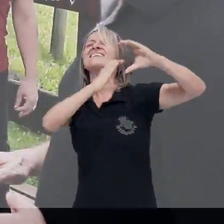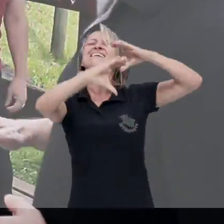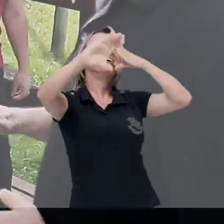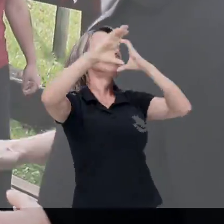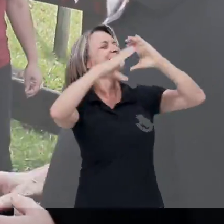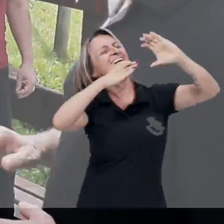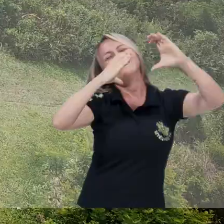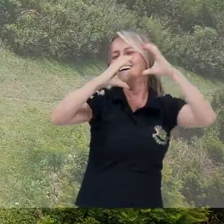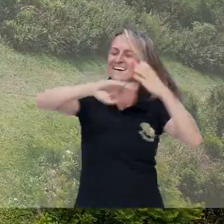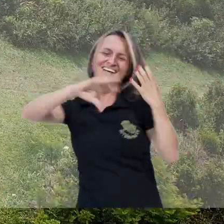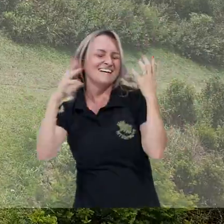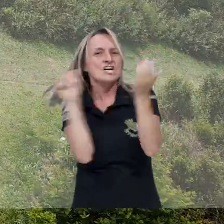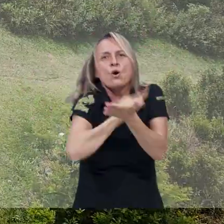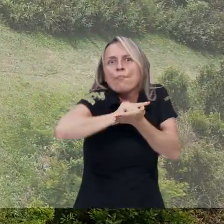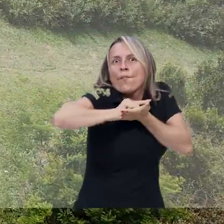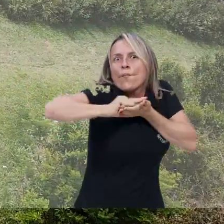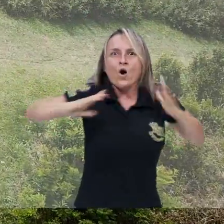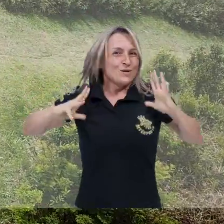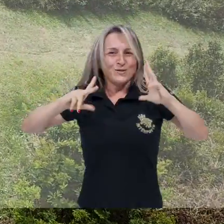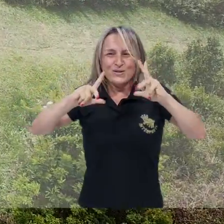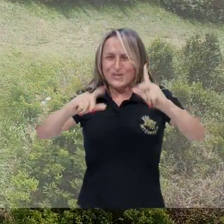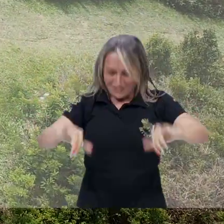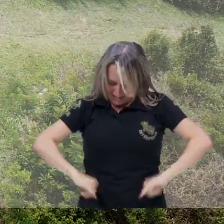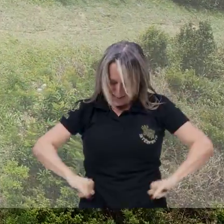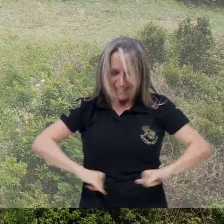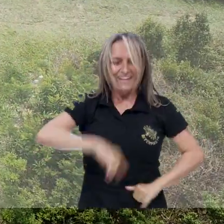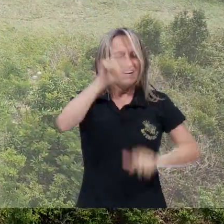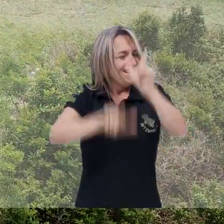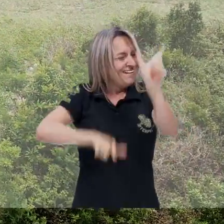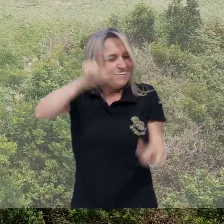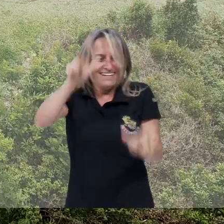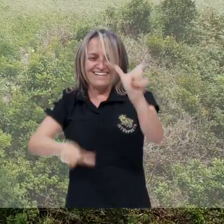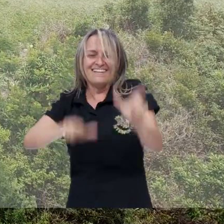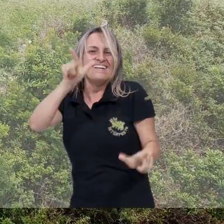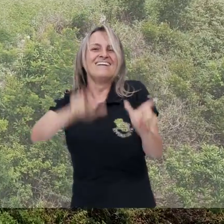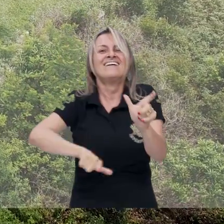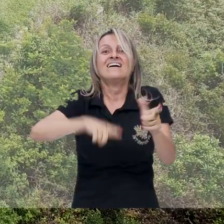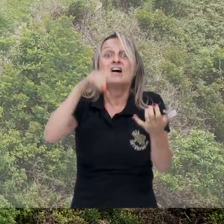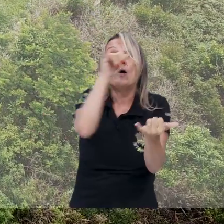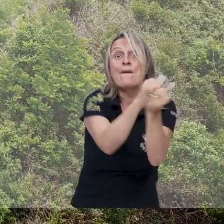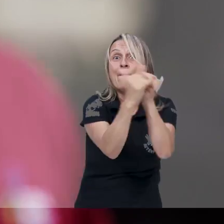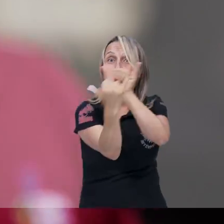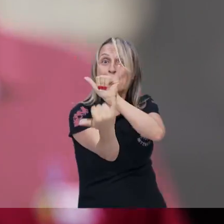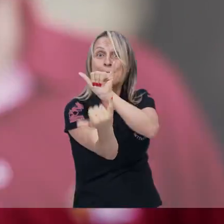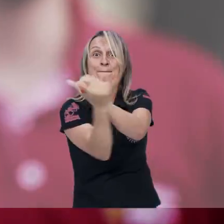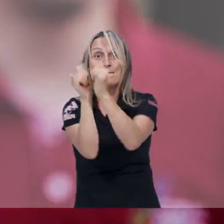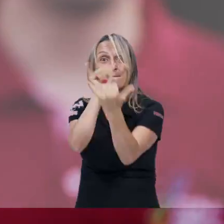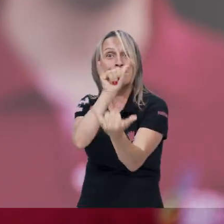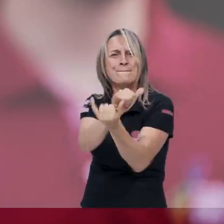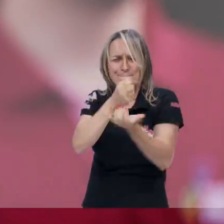canto Lave o pranto do mundo Pra trazer perdão E